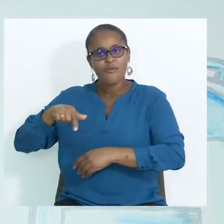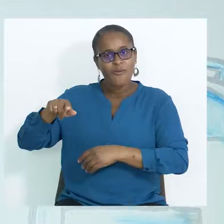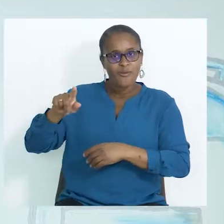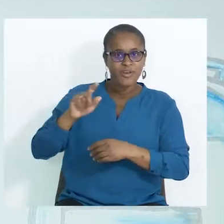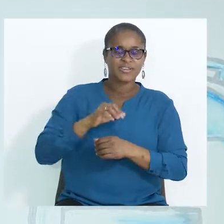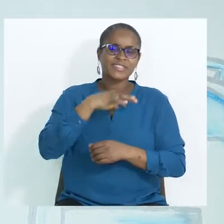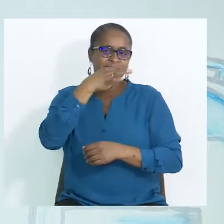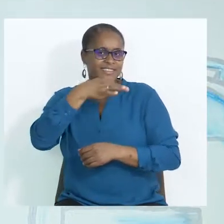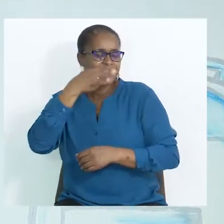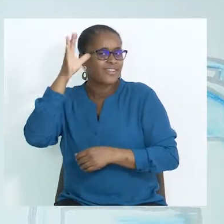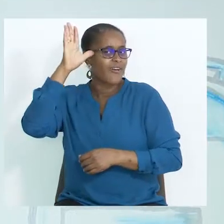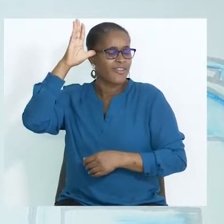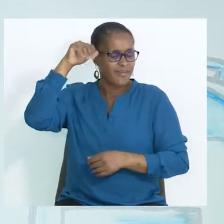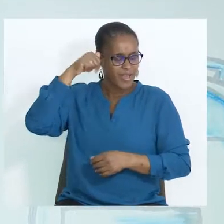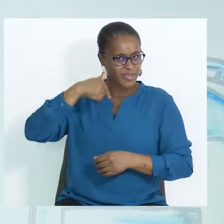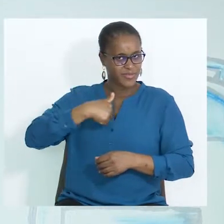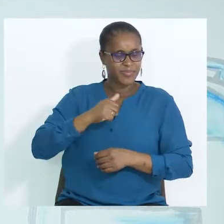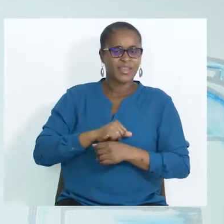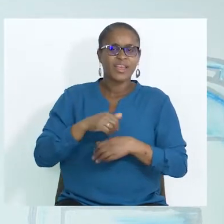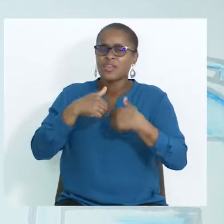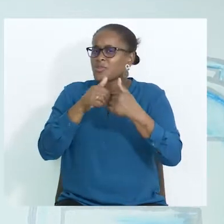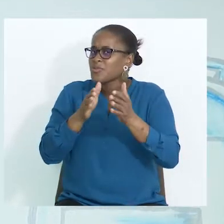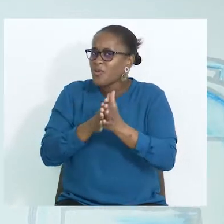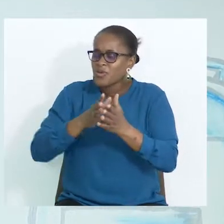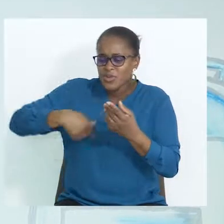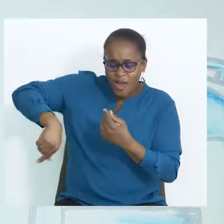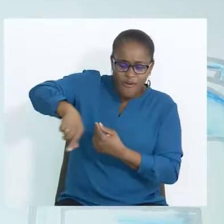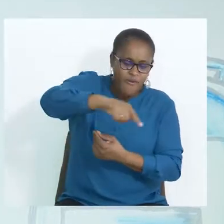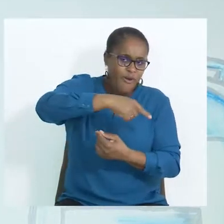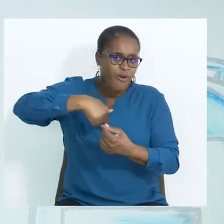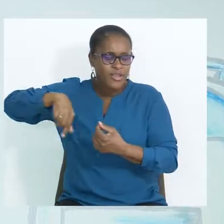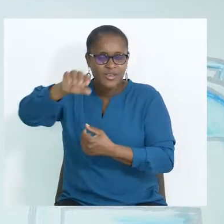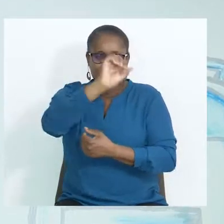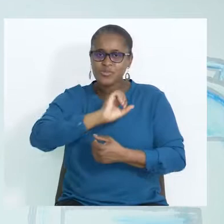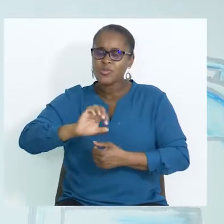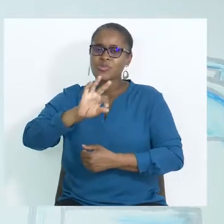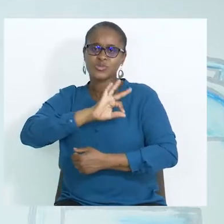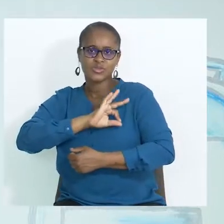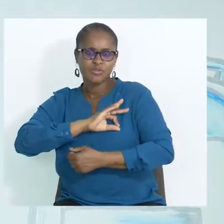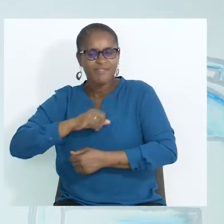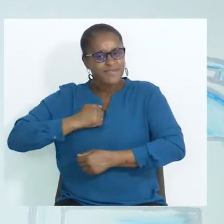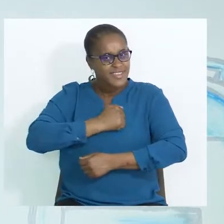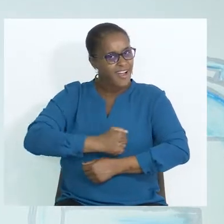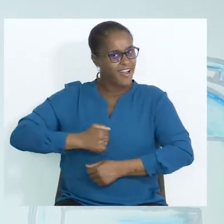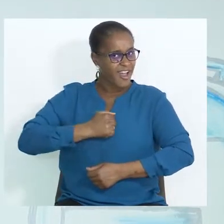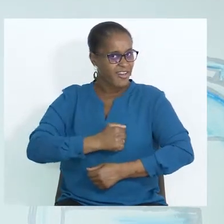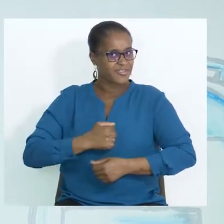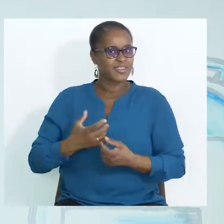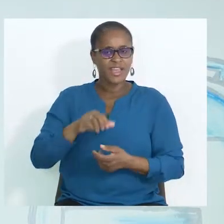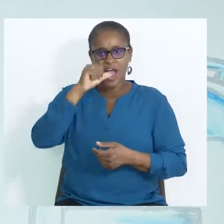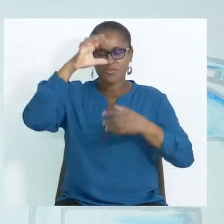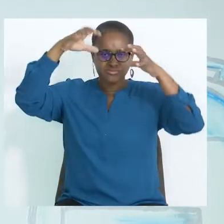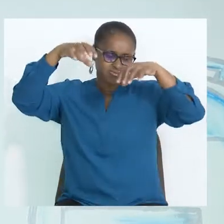foi edição os animais todos a sua volta o senhor zangado